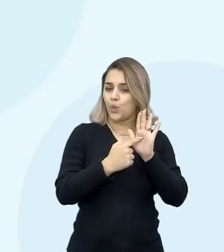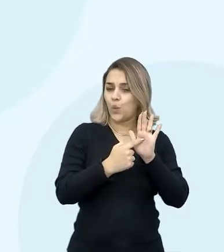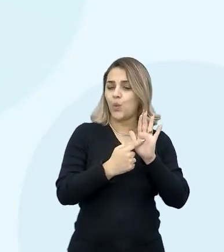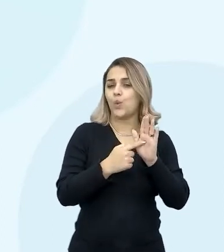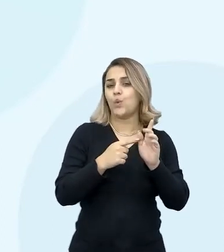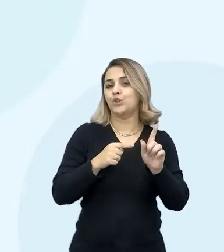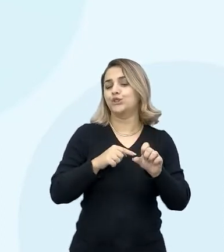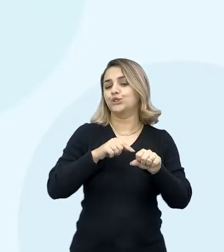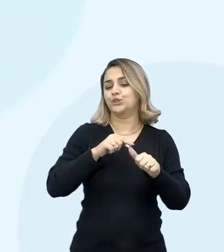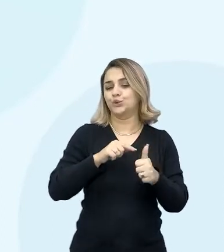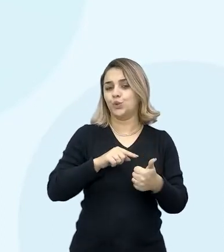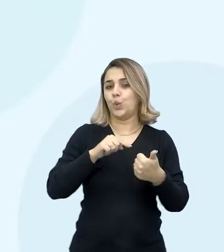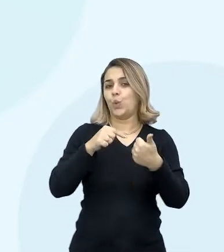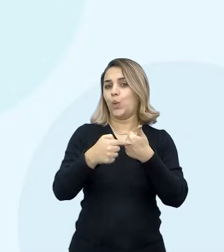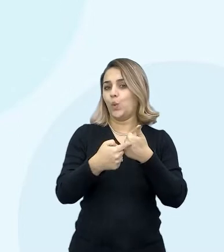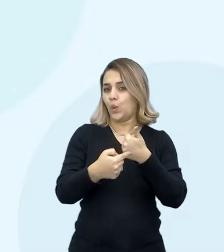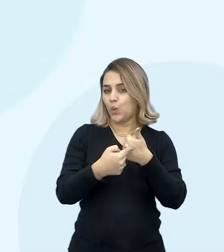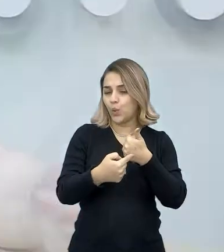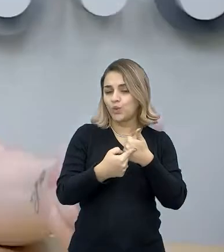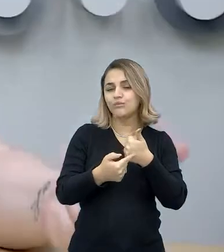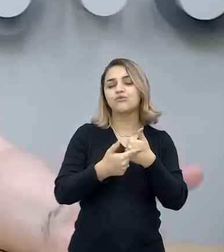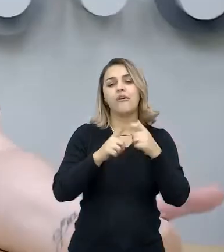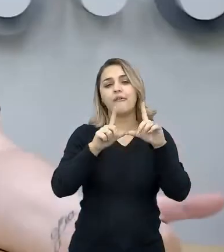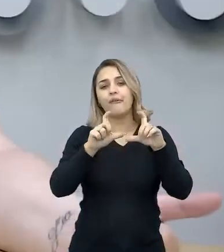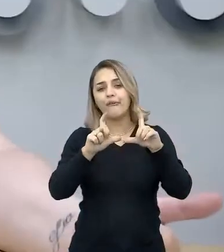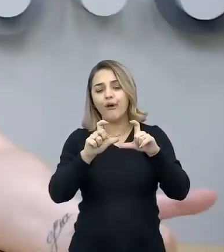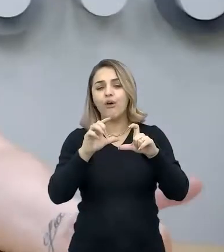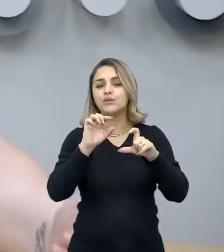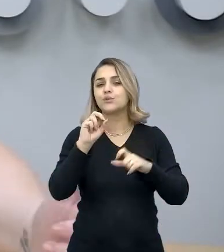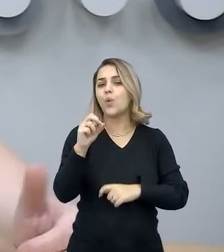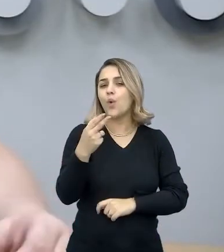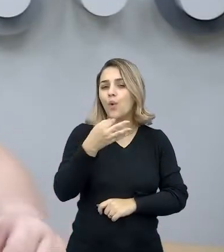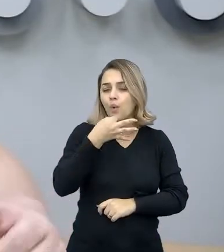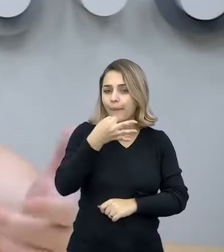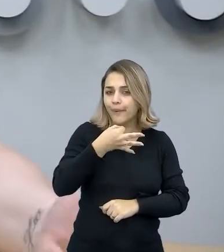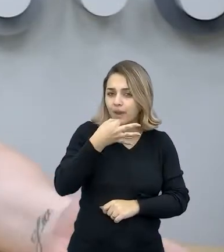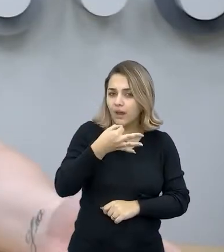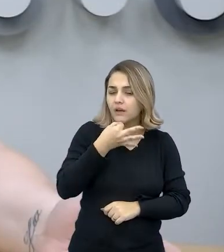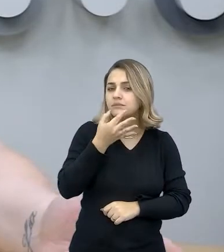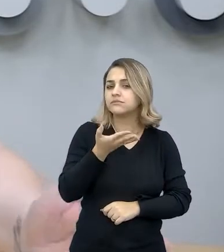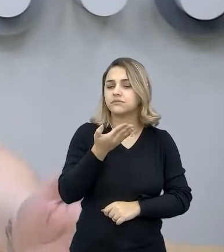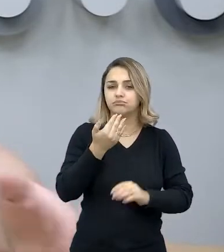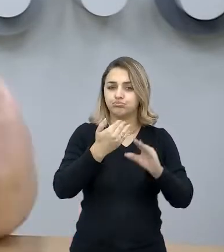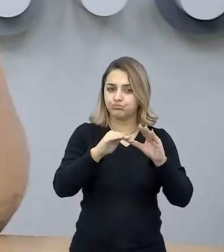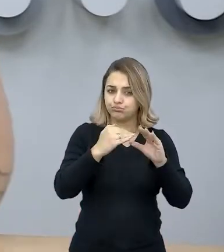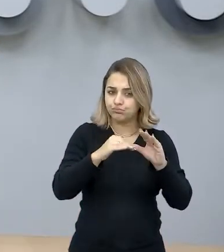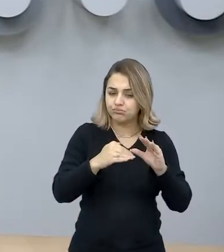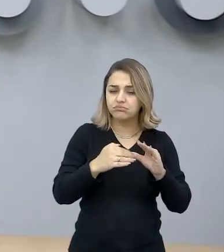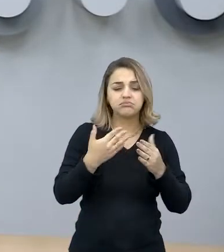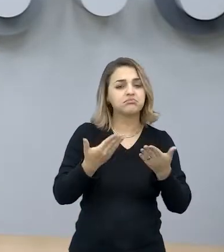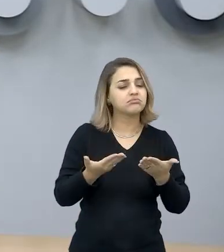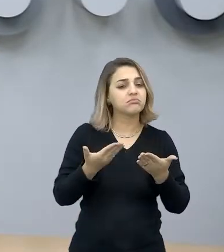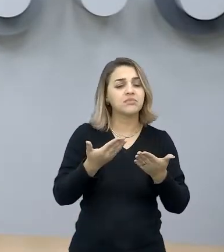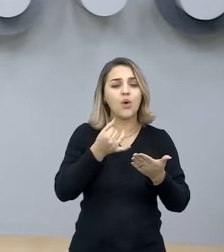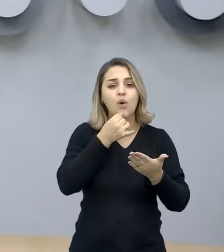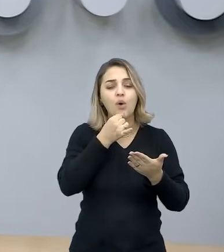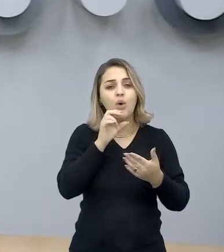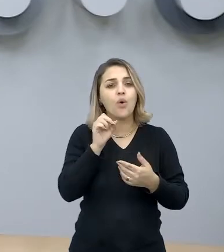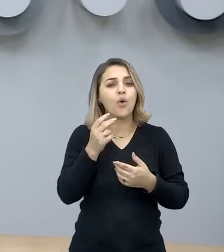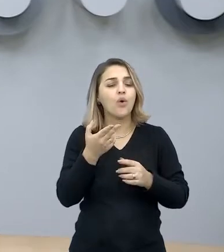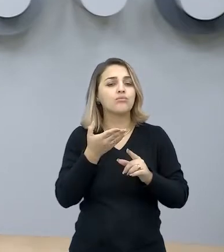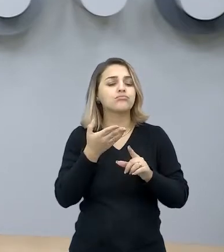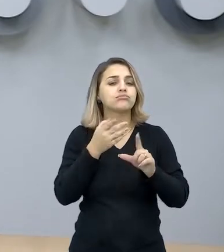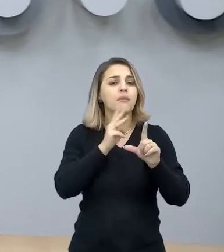social, a gente faz um comentário, segue uma página de uma determinada empresa. Tudo isso, pessoal, é considerado Big